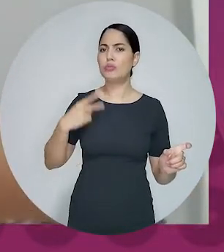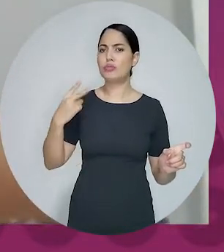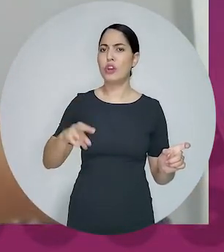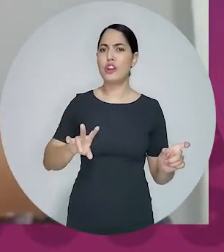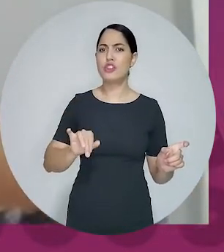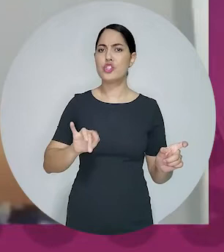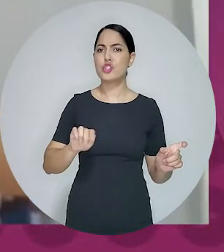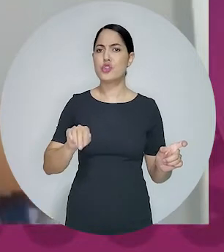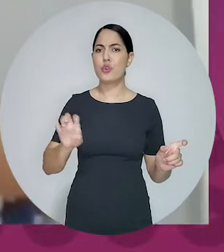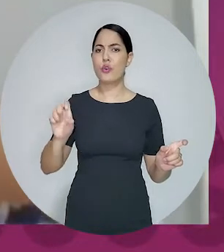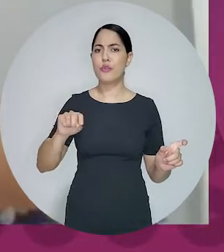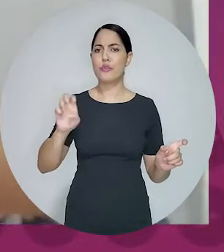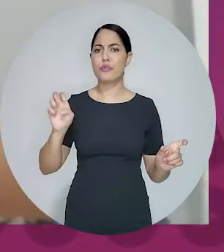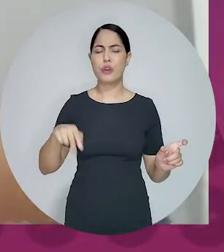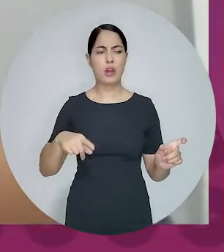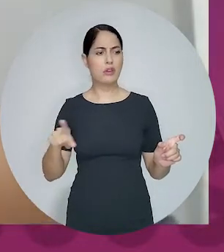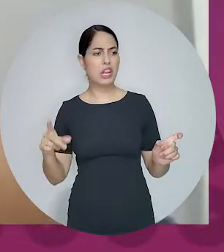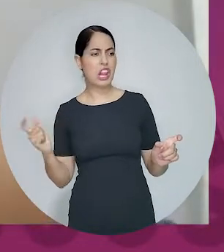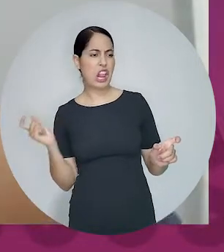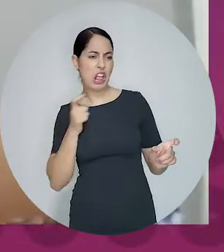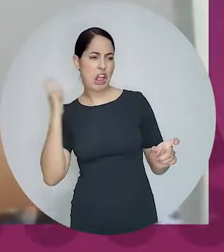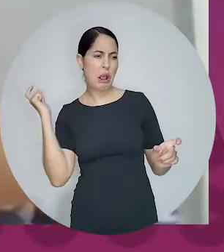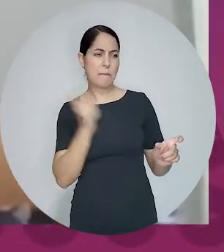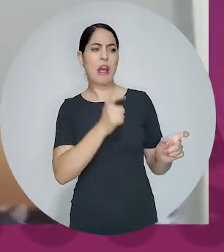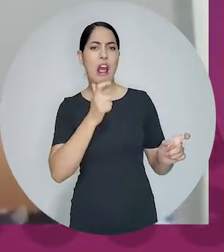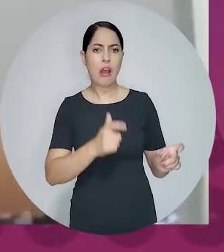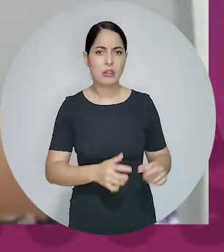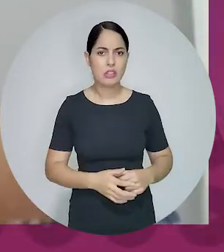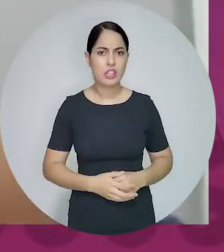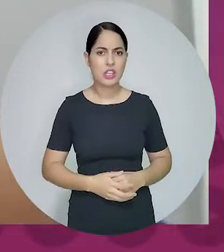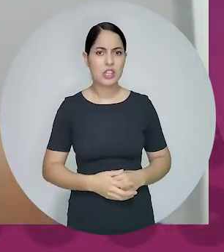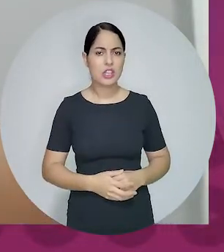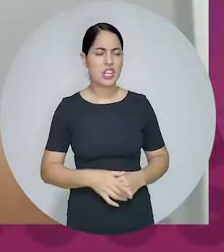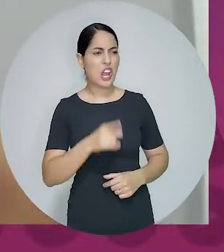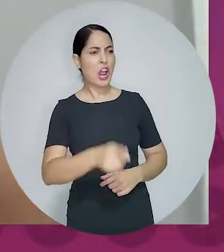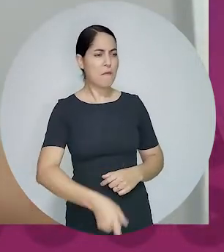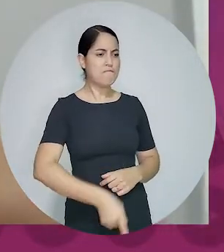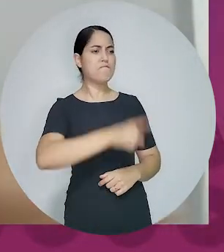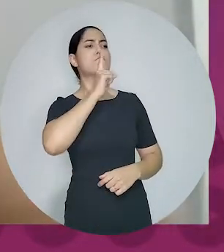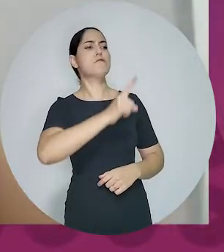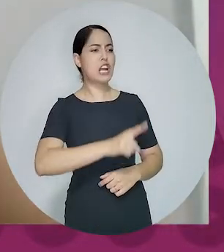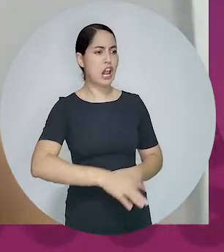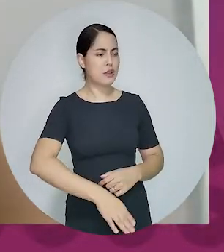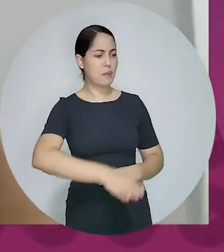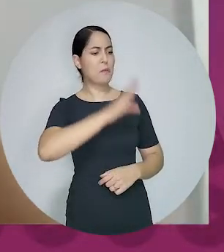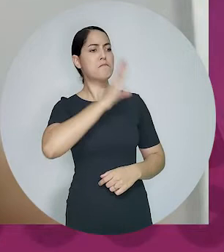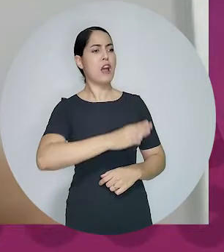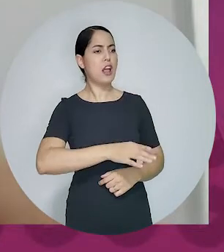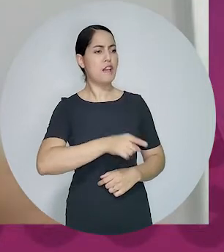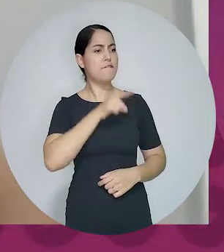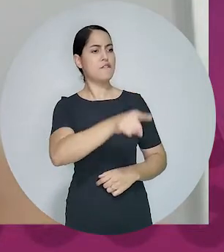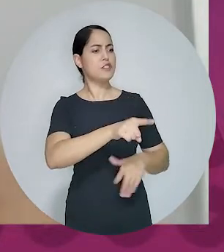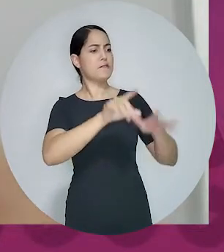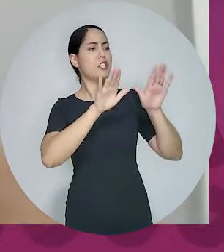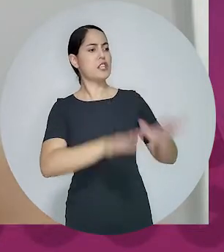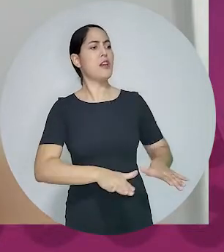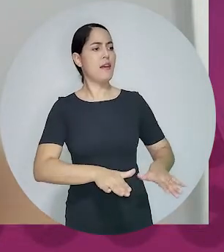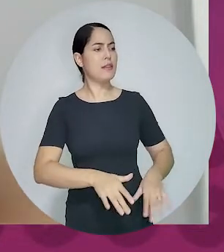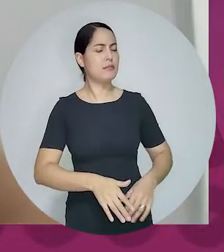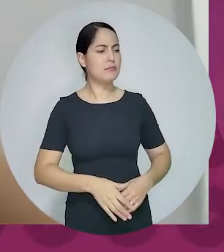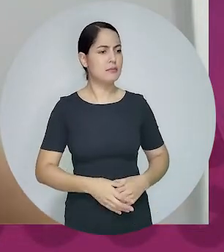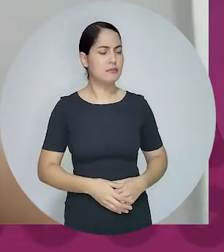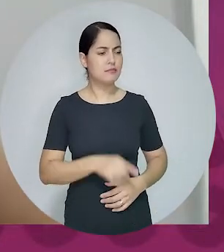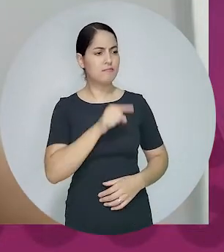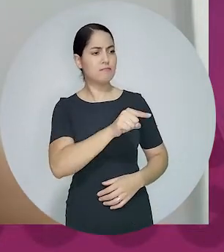pelo Gilvan, que, inclusive, disse: você cala a sua boca, você